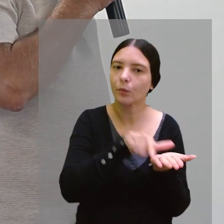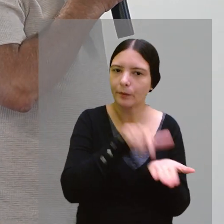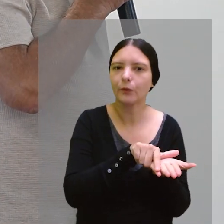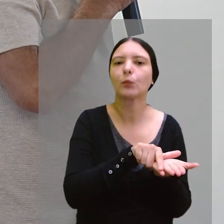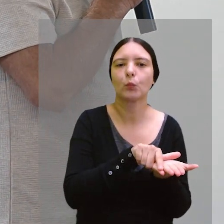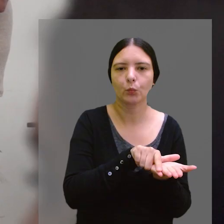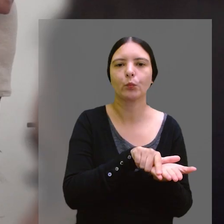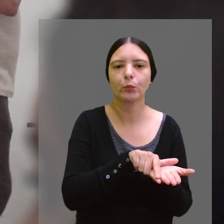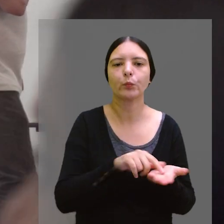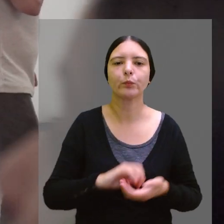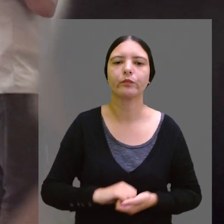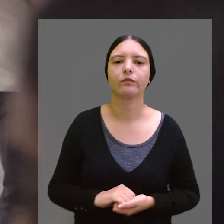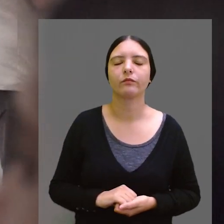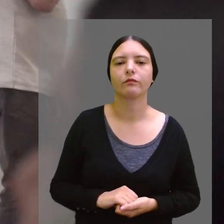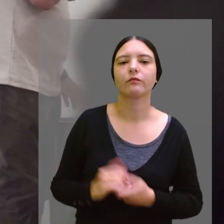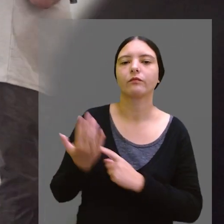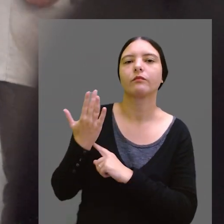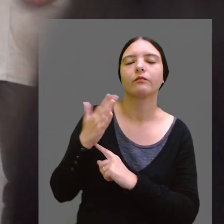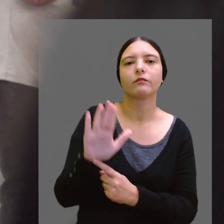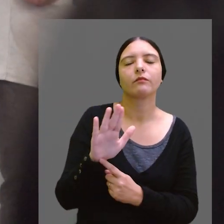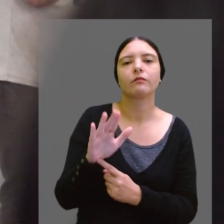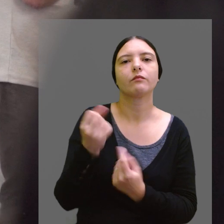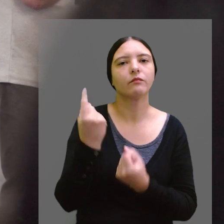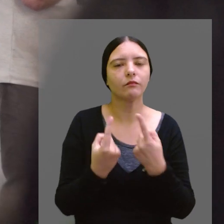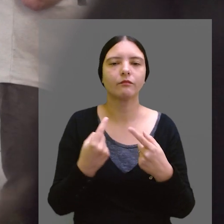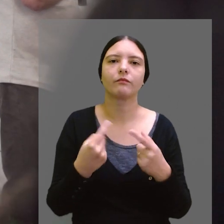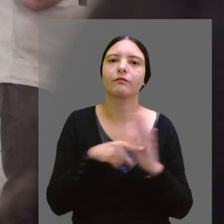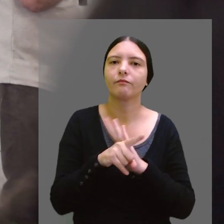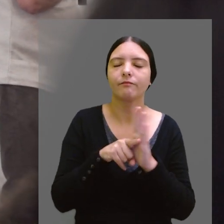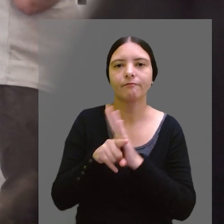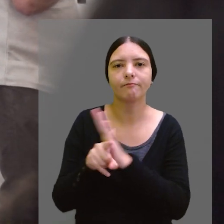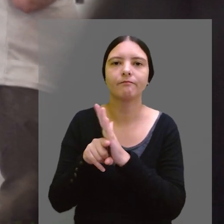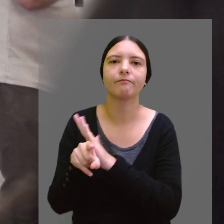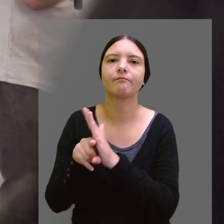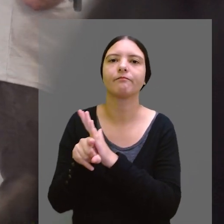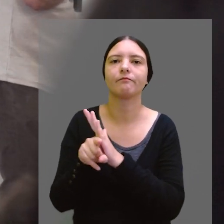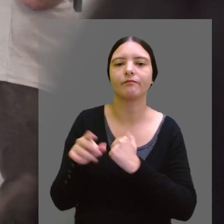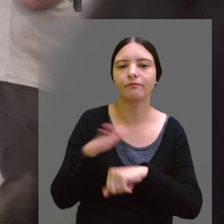papel. Então, vou mostrar para vocês algumas pesquisas que são feitas.